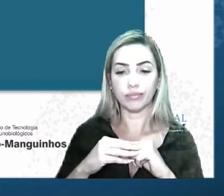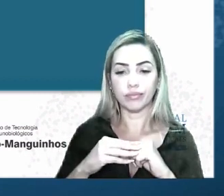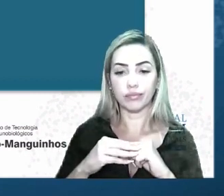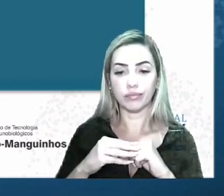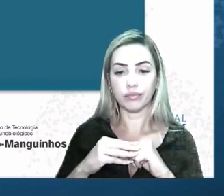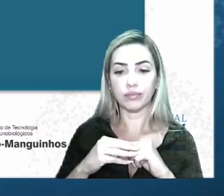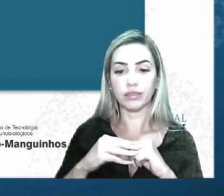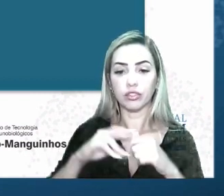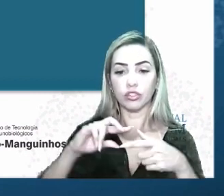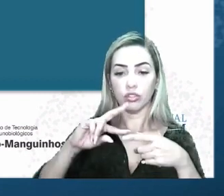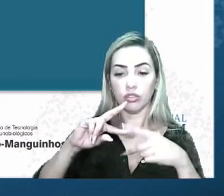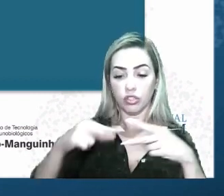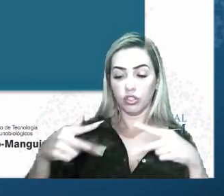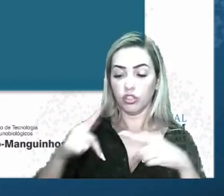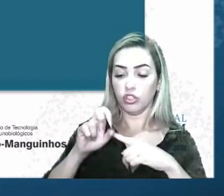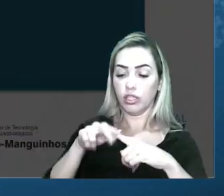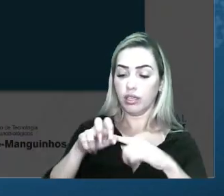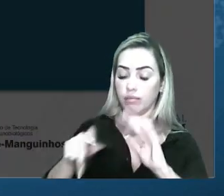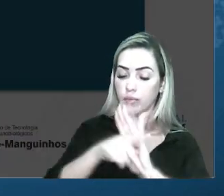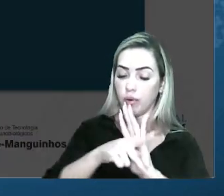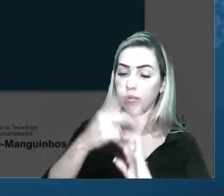genes das proteínas